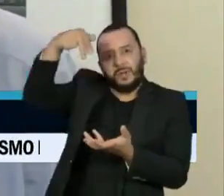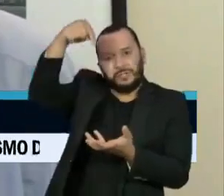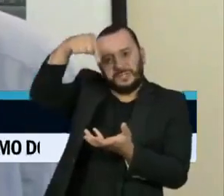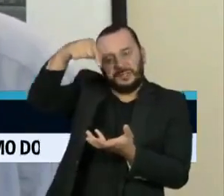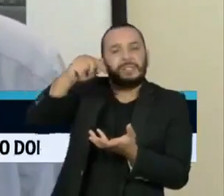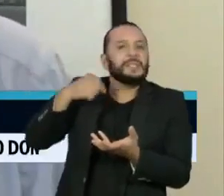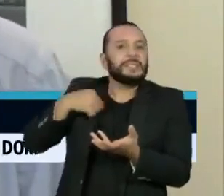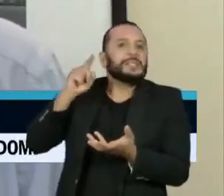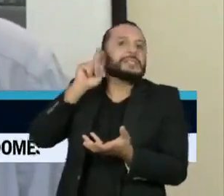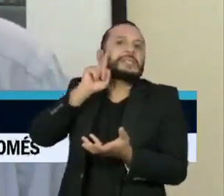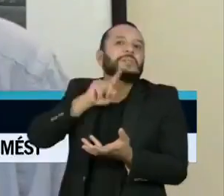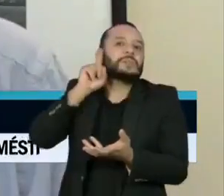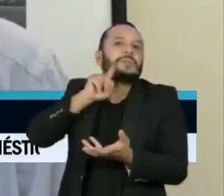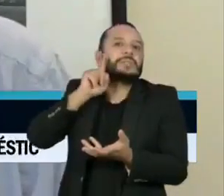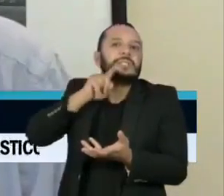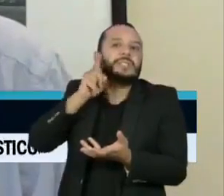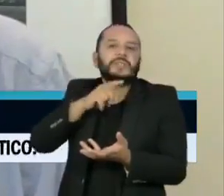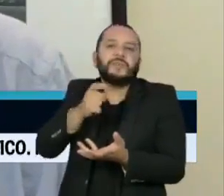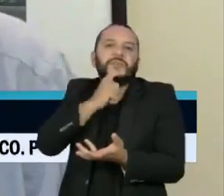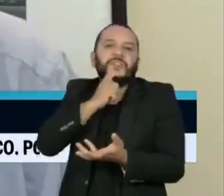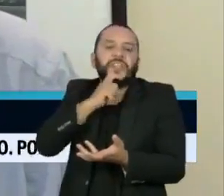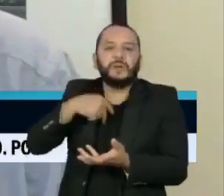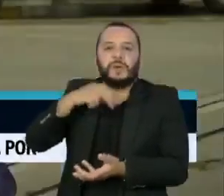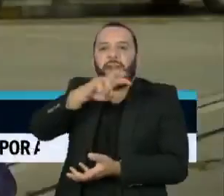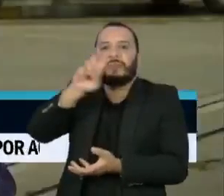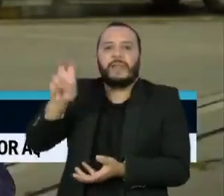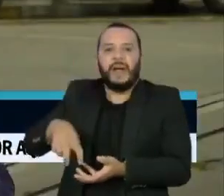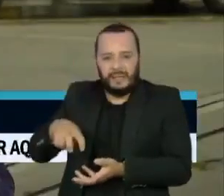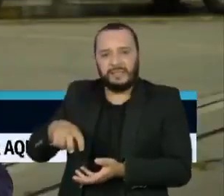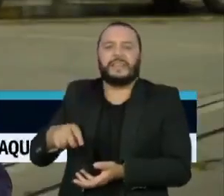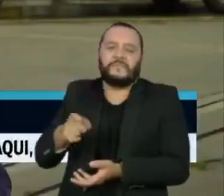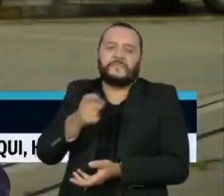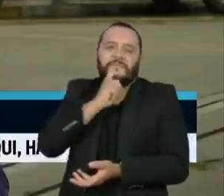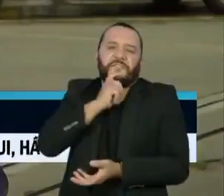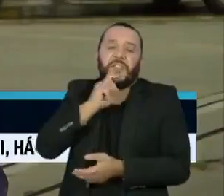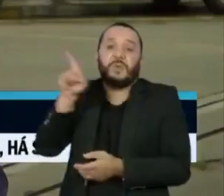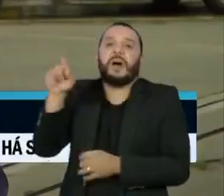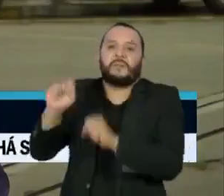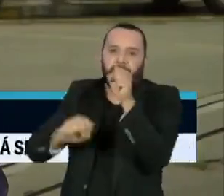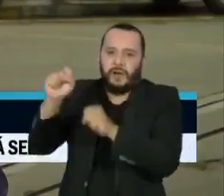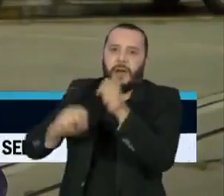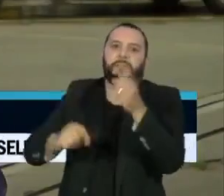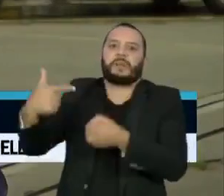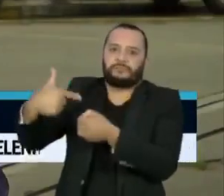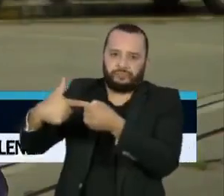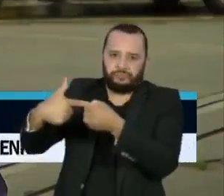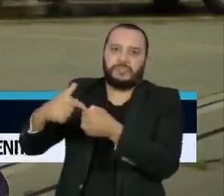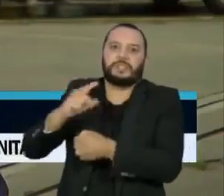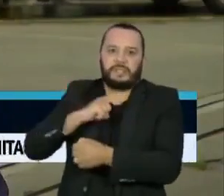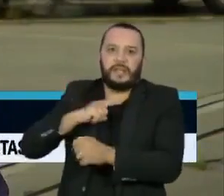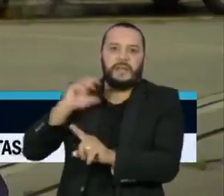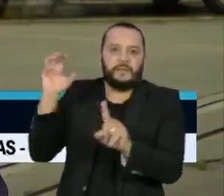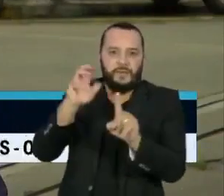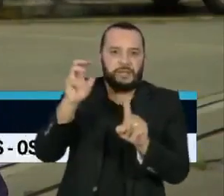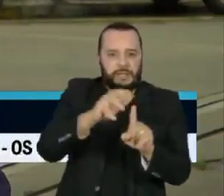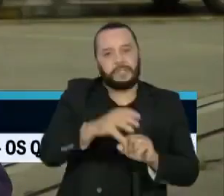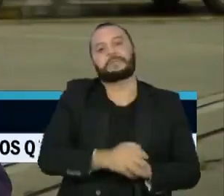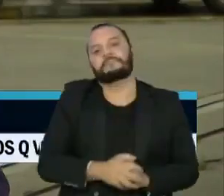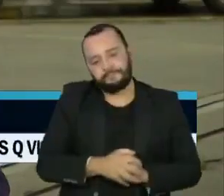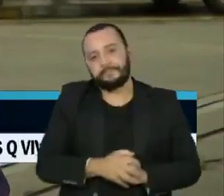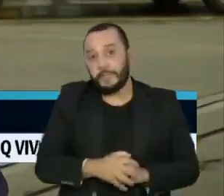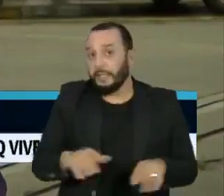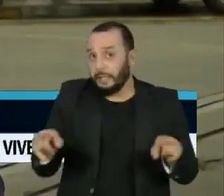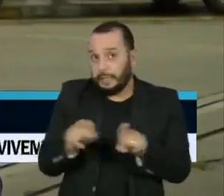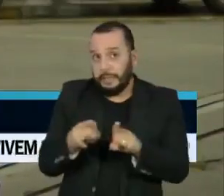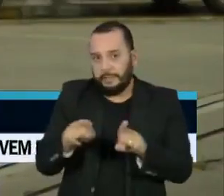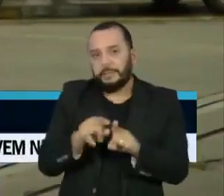que mais produz petróleo no mercado americano. Ao anunciar os reajustes, a Petrobras explicou que os preços na refinaria